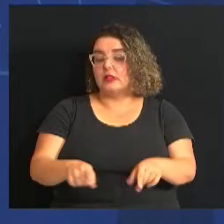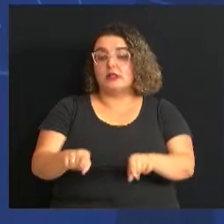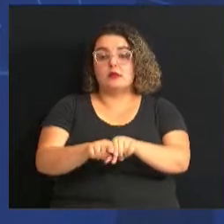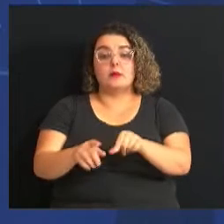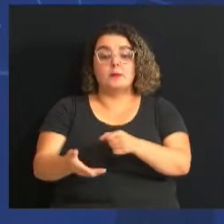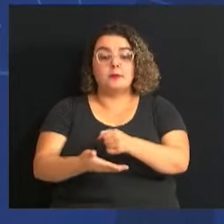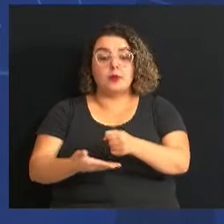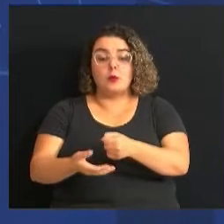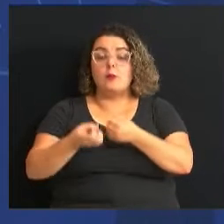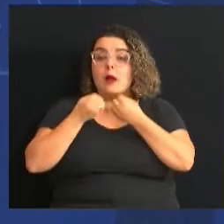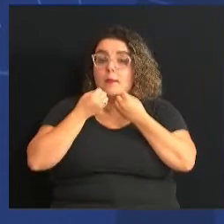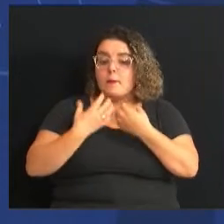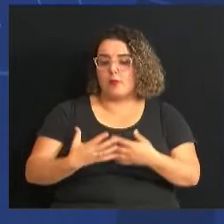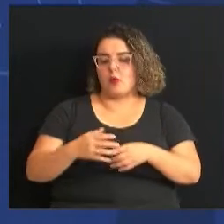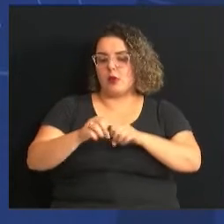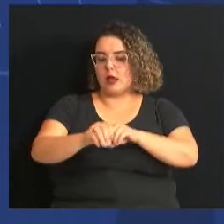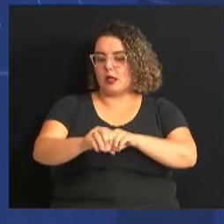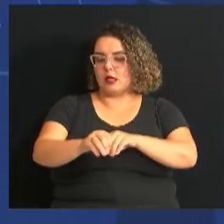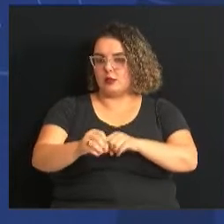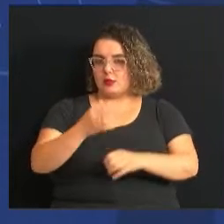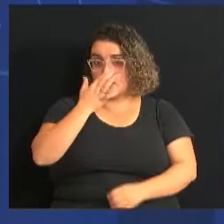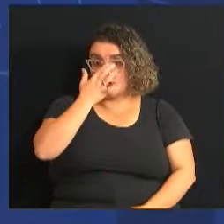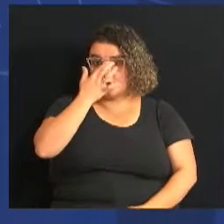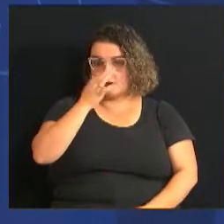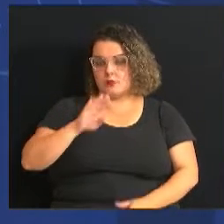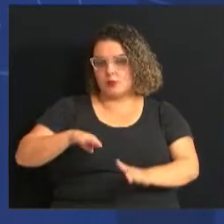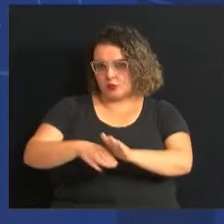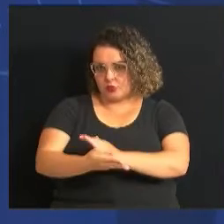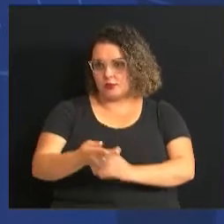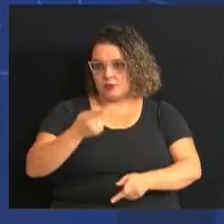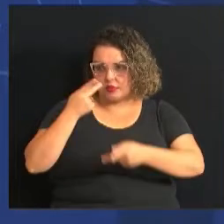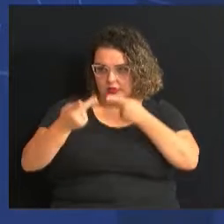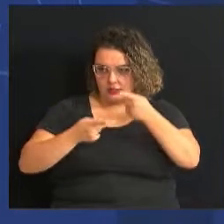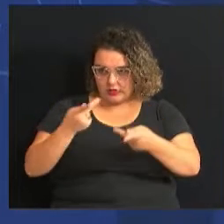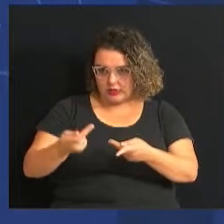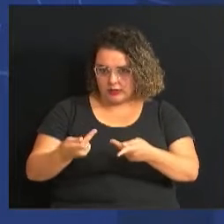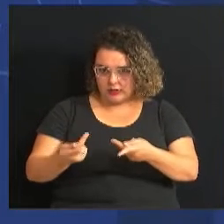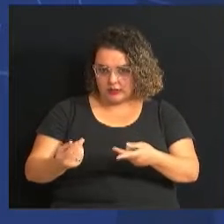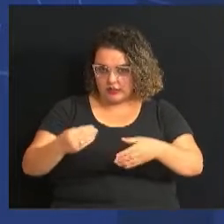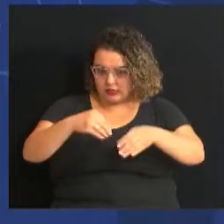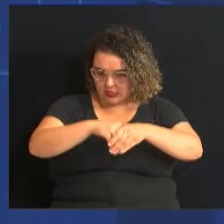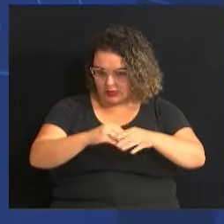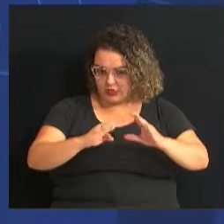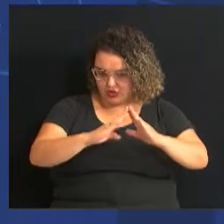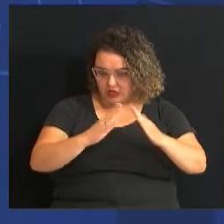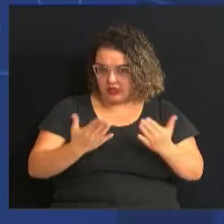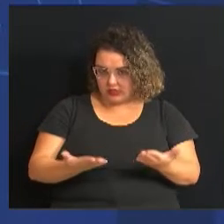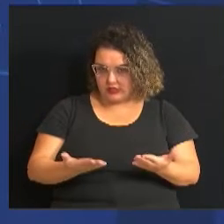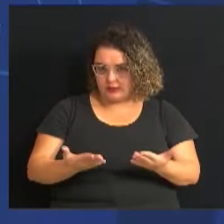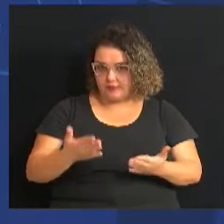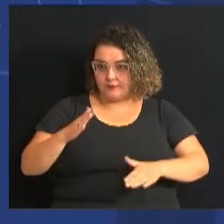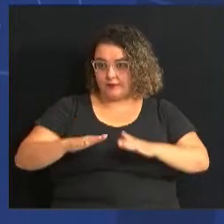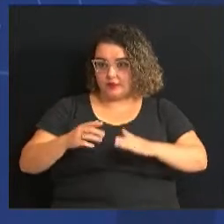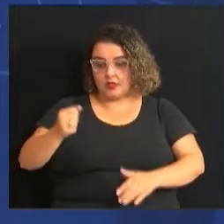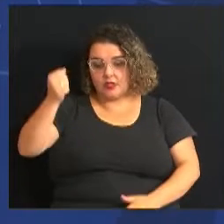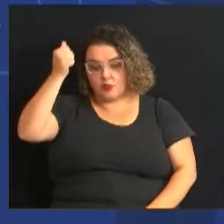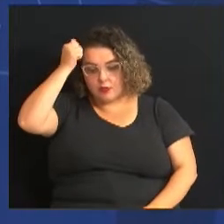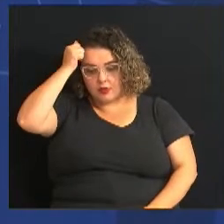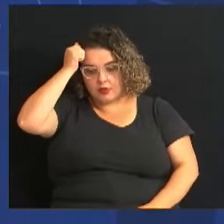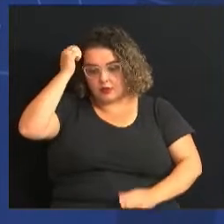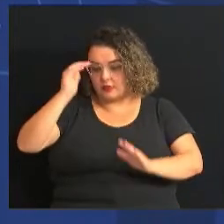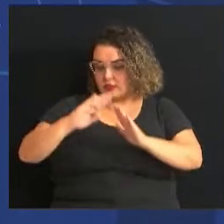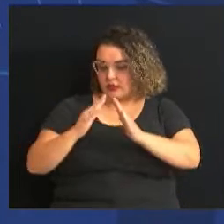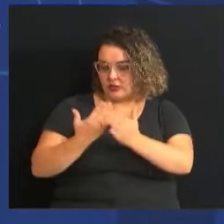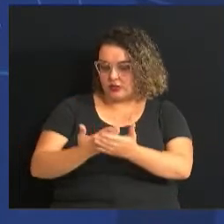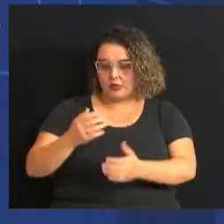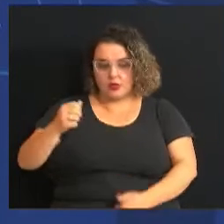boa educação, como costumamos a dizer, a educação vem de casa, Às vezes a gente quer ficar culpando a escola, culpando o